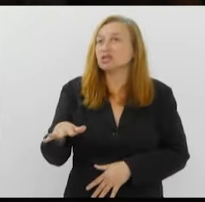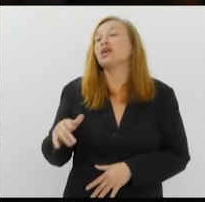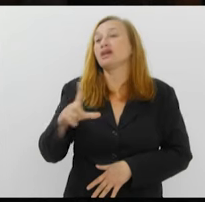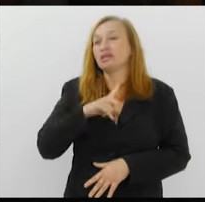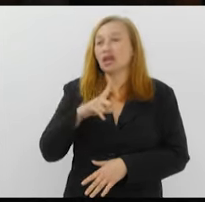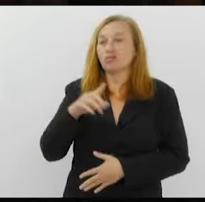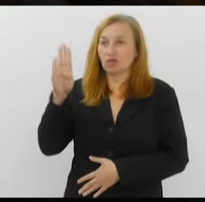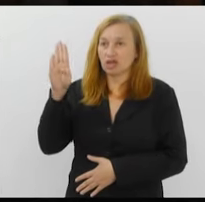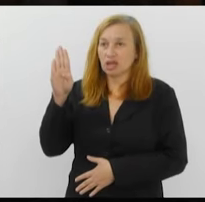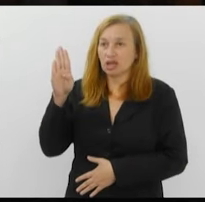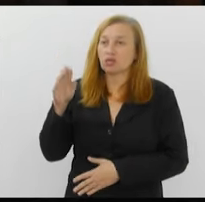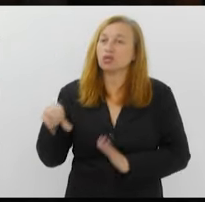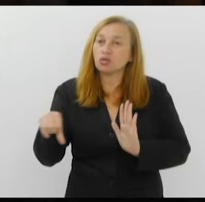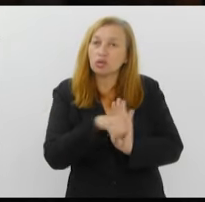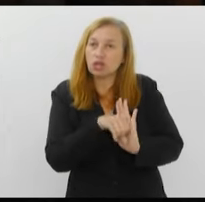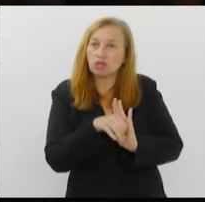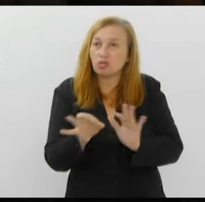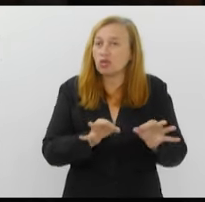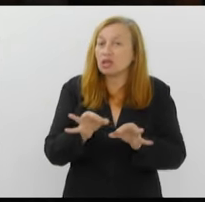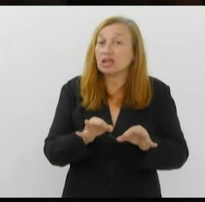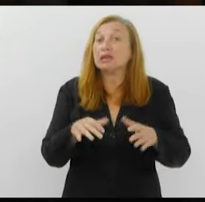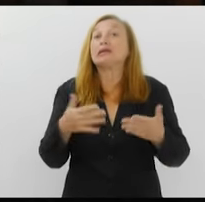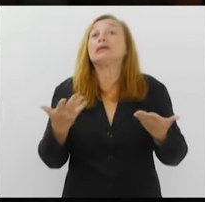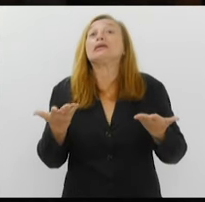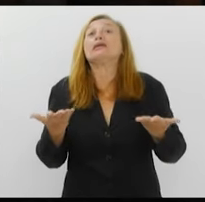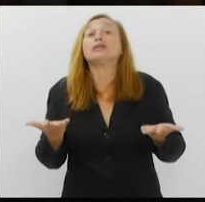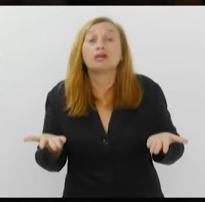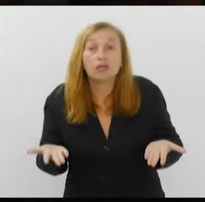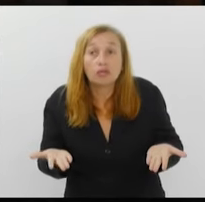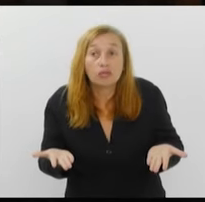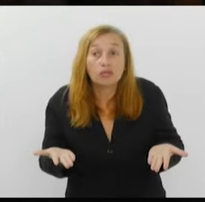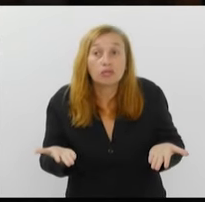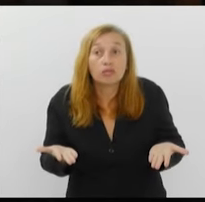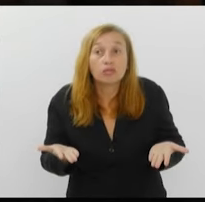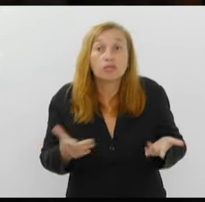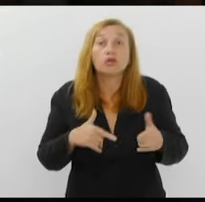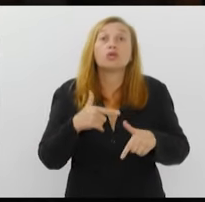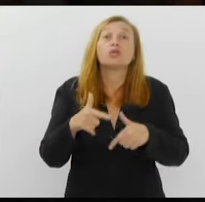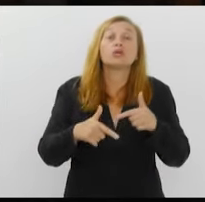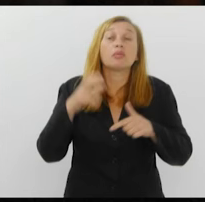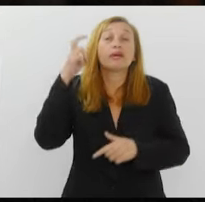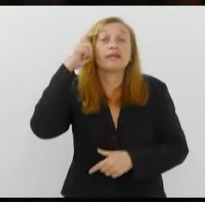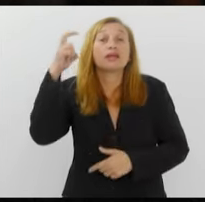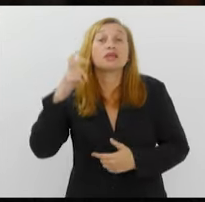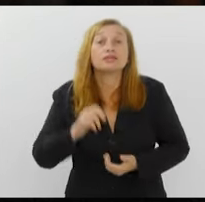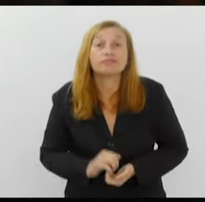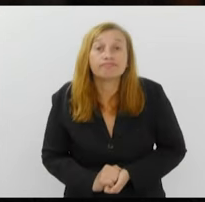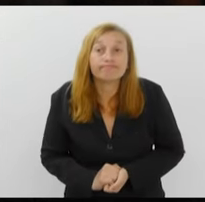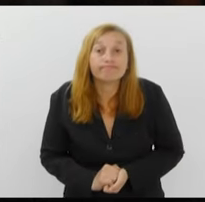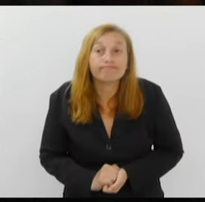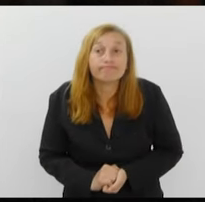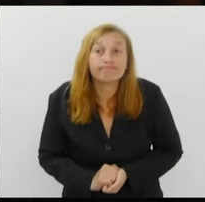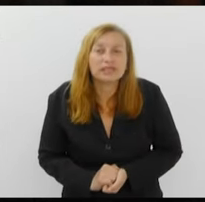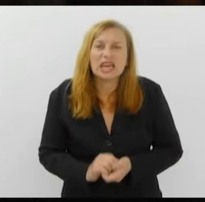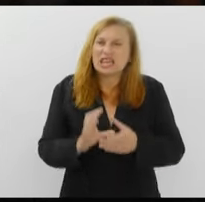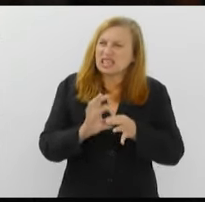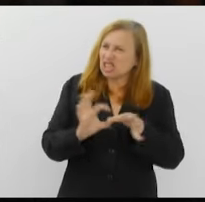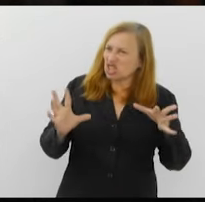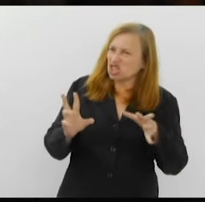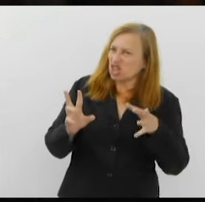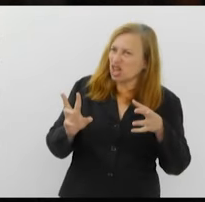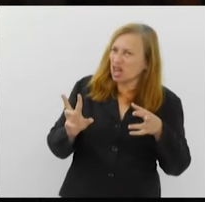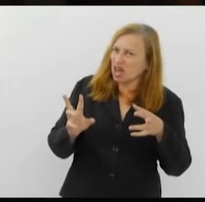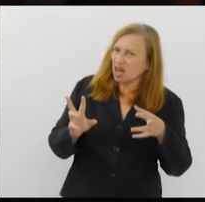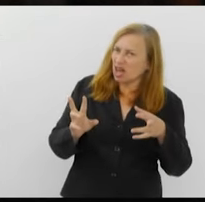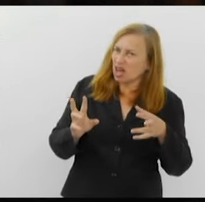organizado. Eu indago. E aí? Cadê o serviço de inteligência? Deixar assumir